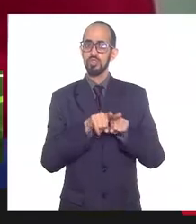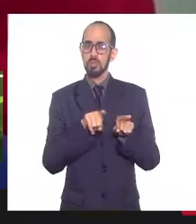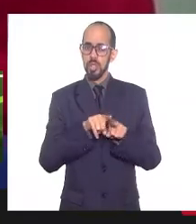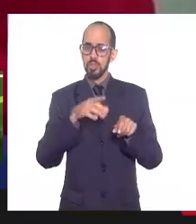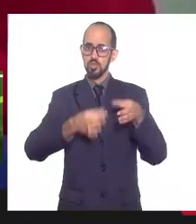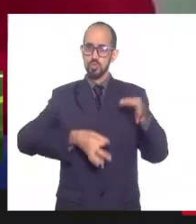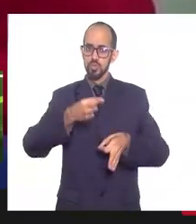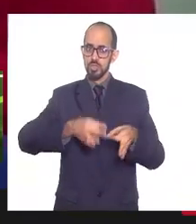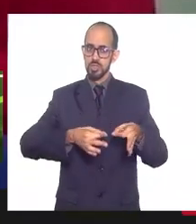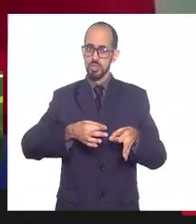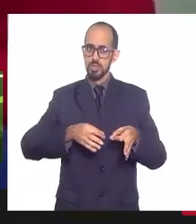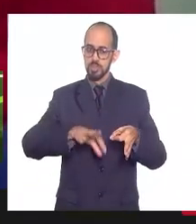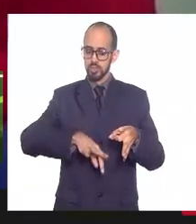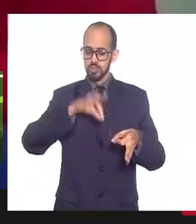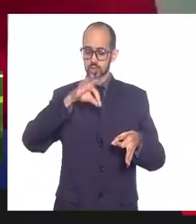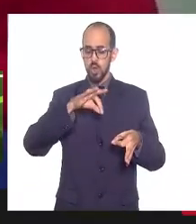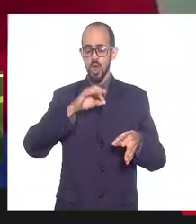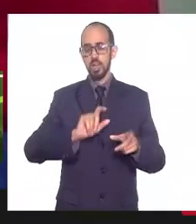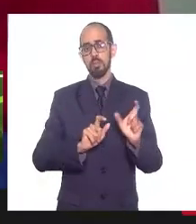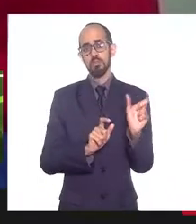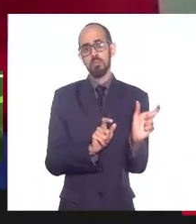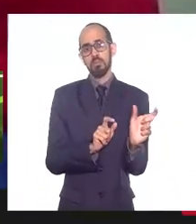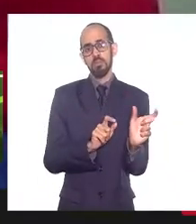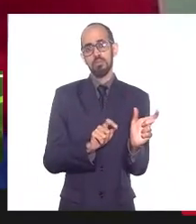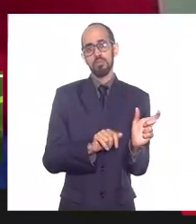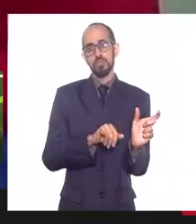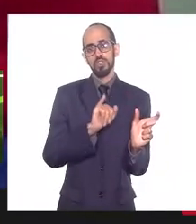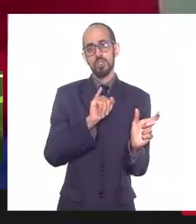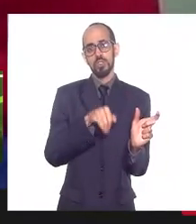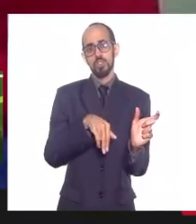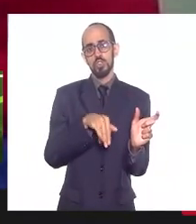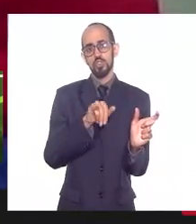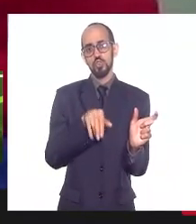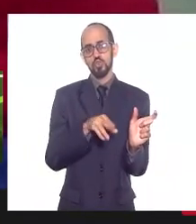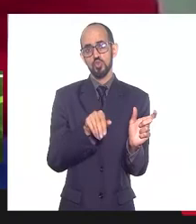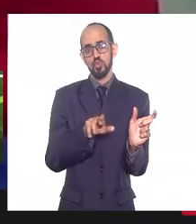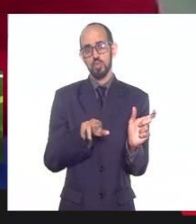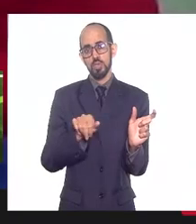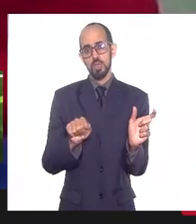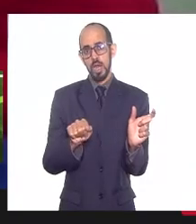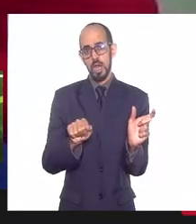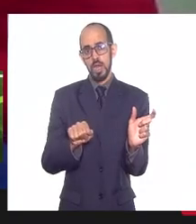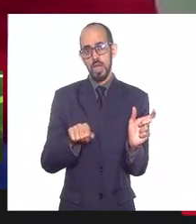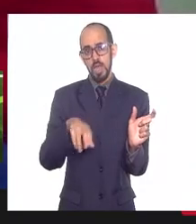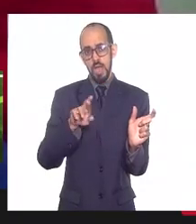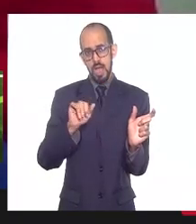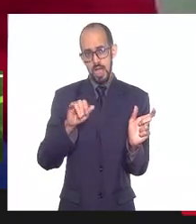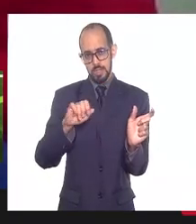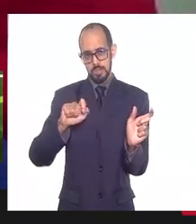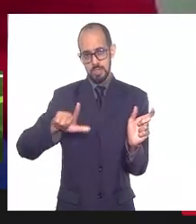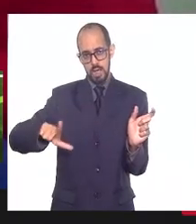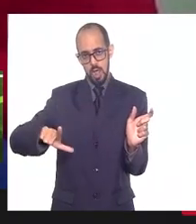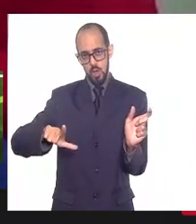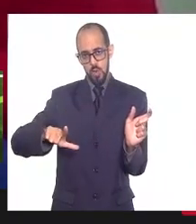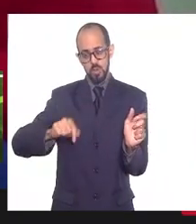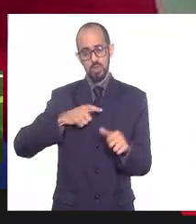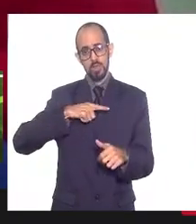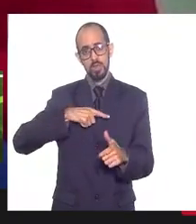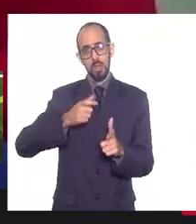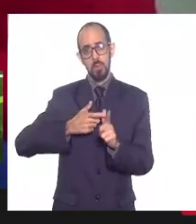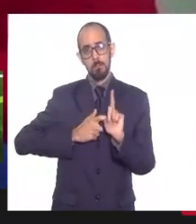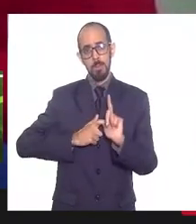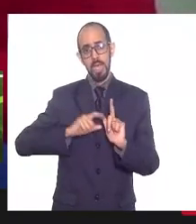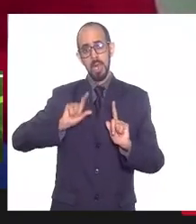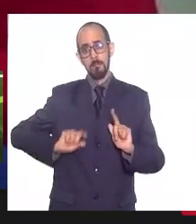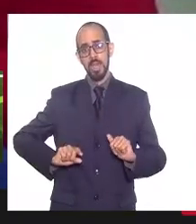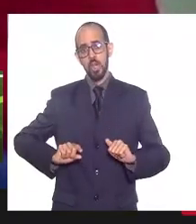eles preferem utilizar o termo jurídico, injúria racial, que tem uma punição muito mais branda do